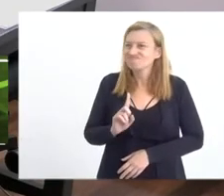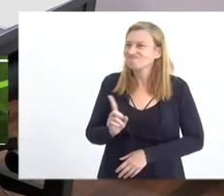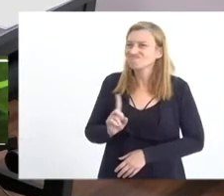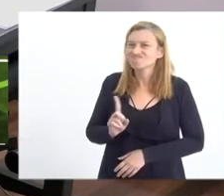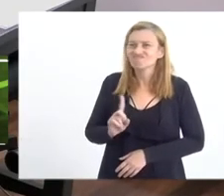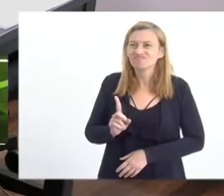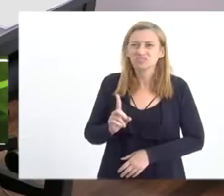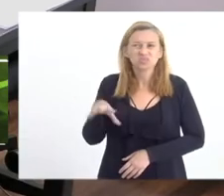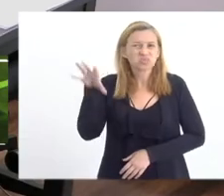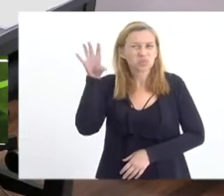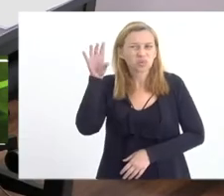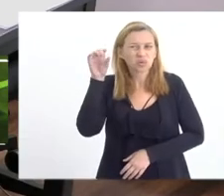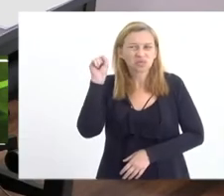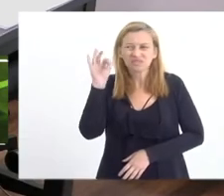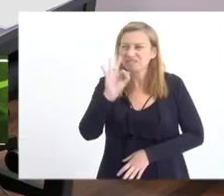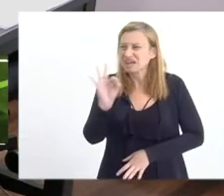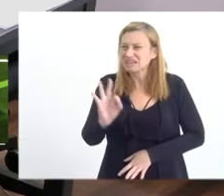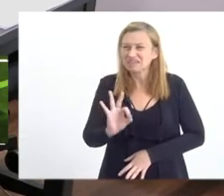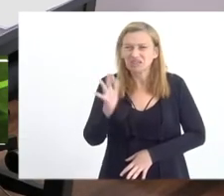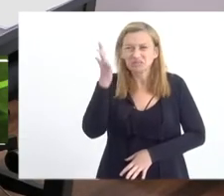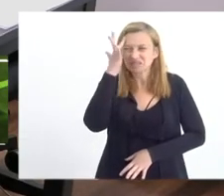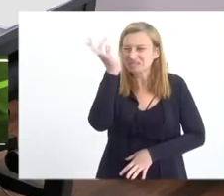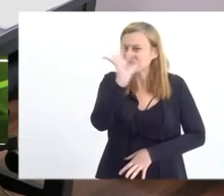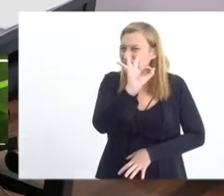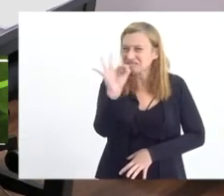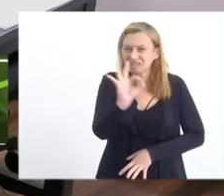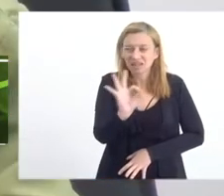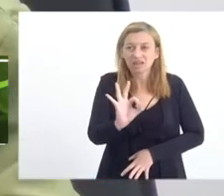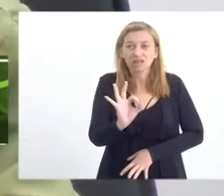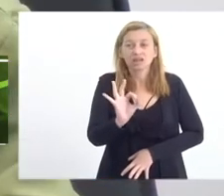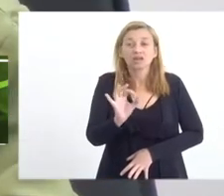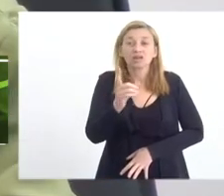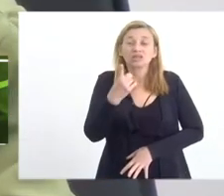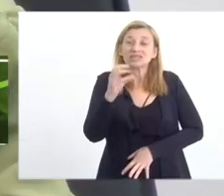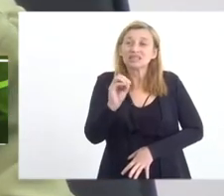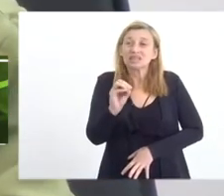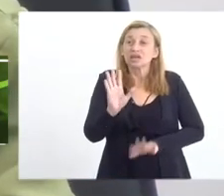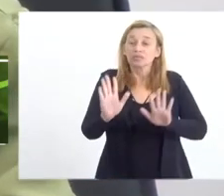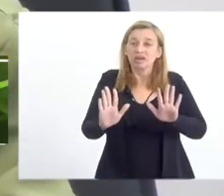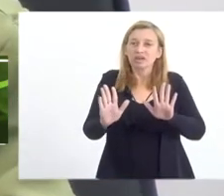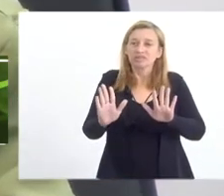Não, porque não deu para entender, não. Seu Sérgio Ricardo. Eu, assim,